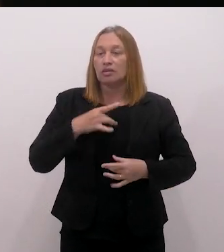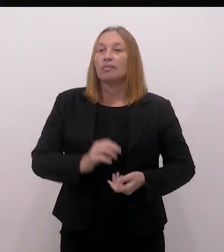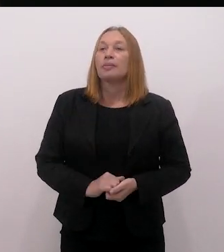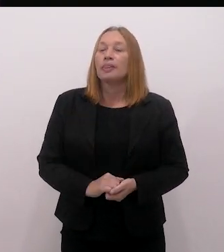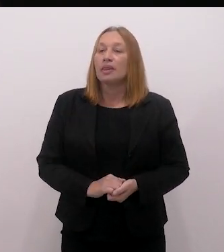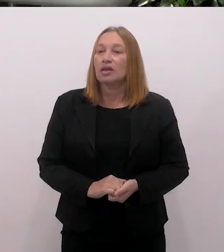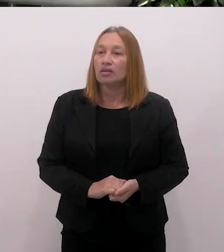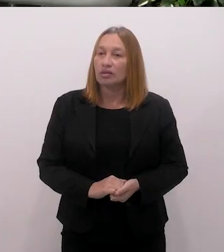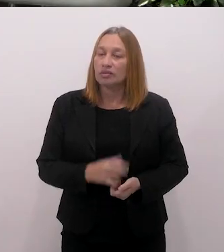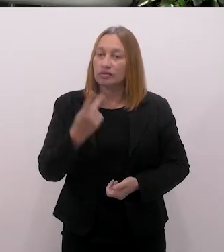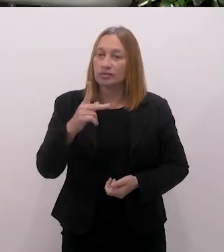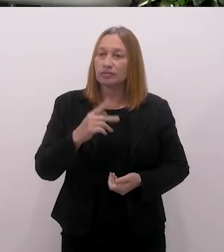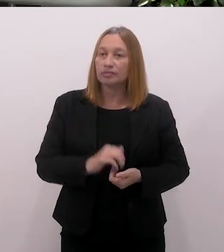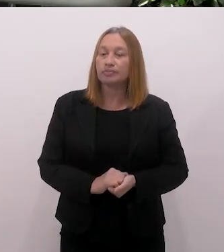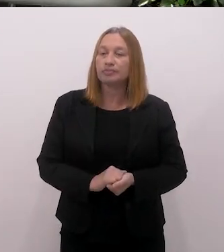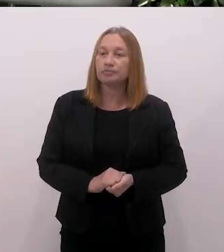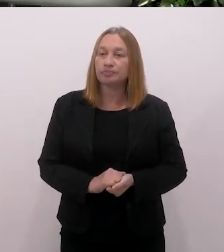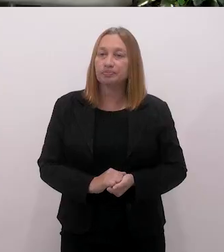teus personagens?